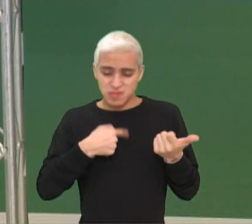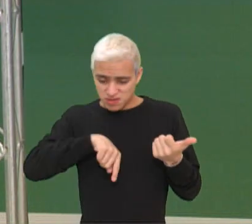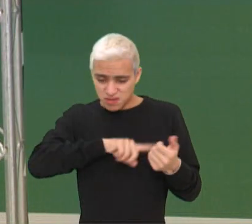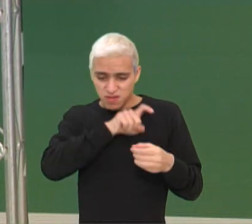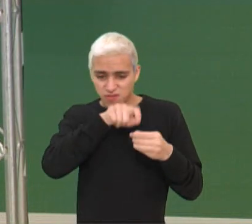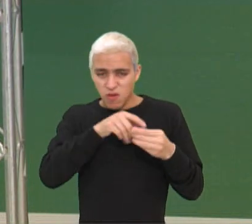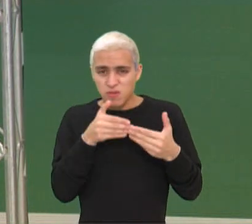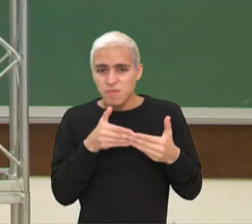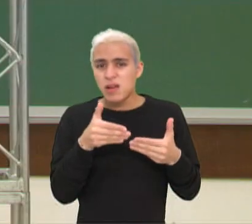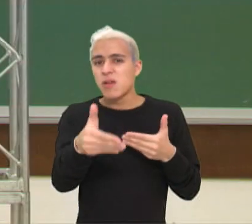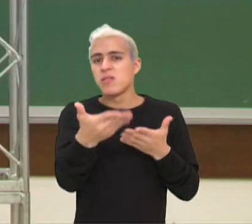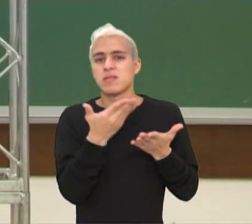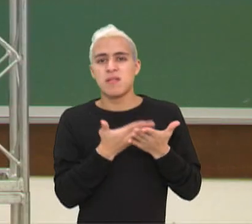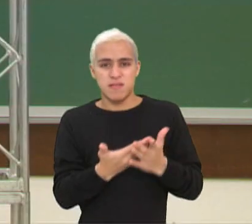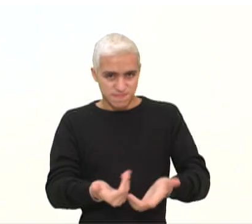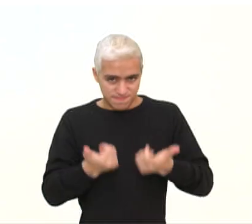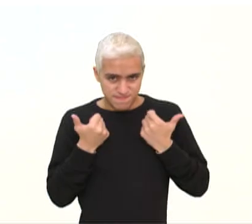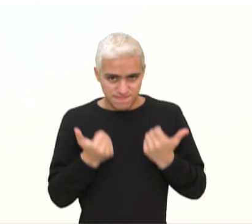volta para dar continuidade na nossa aula.